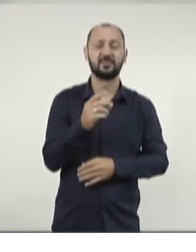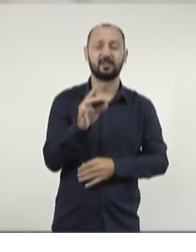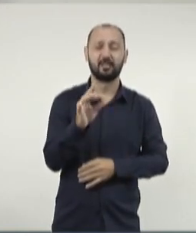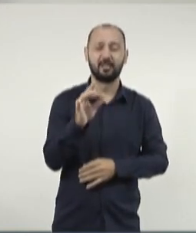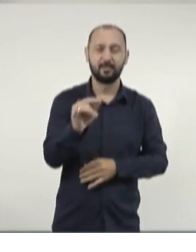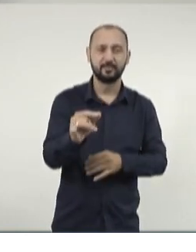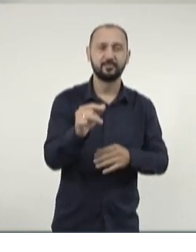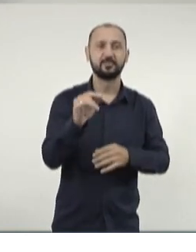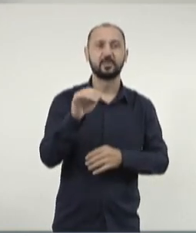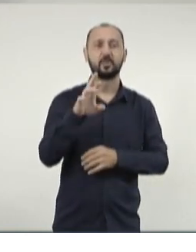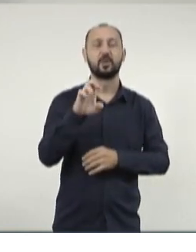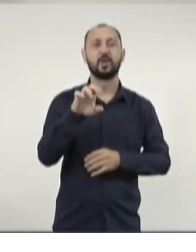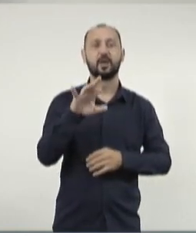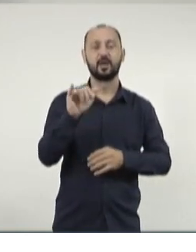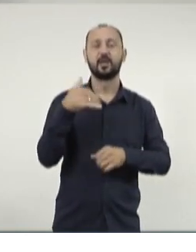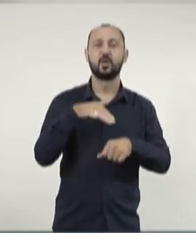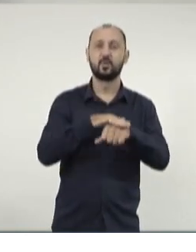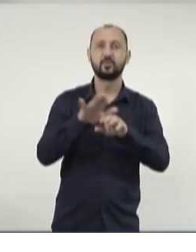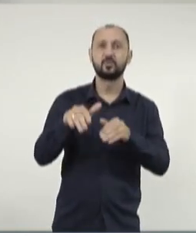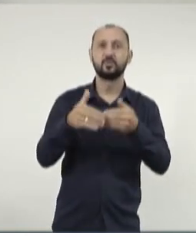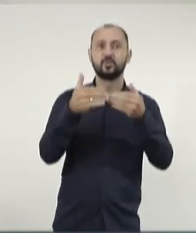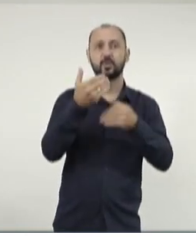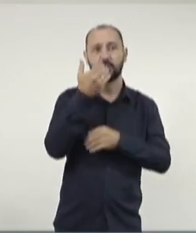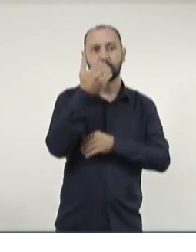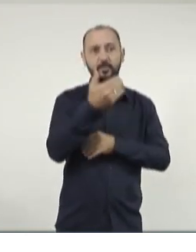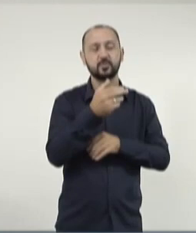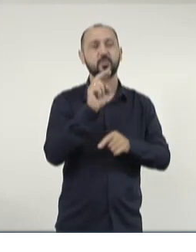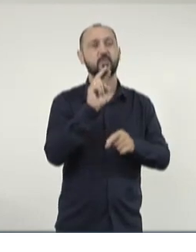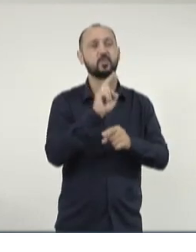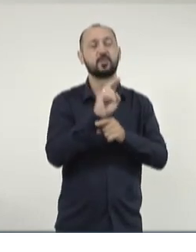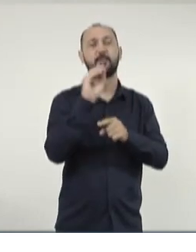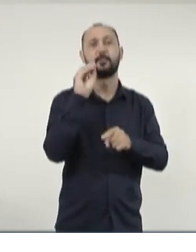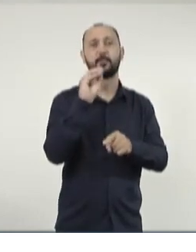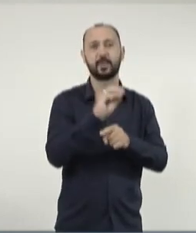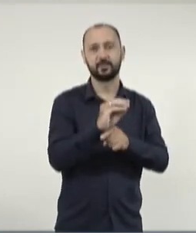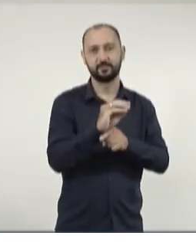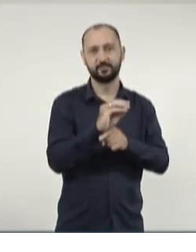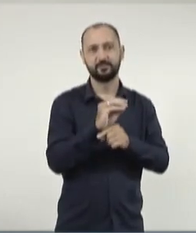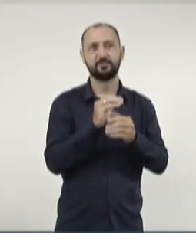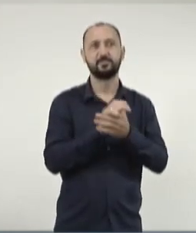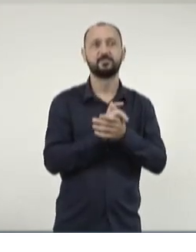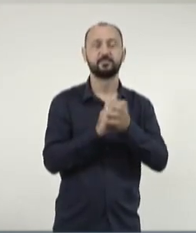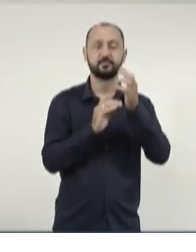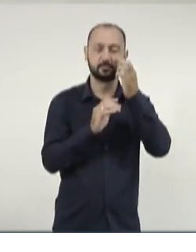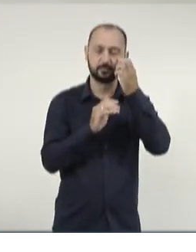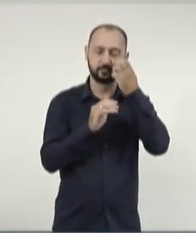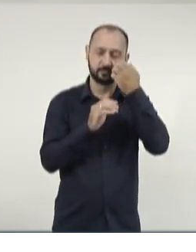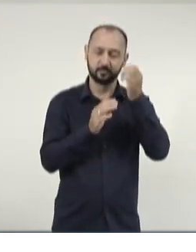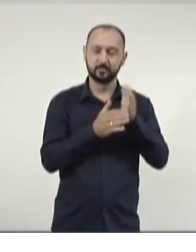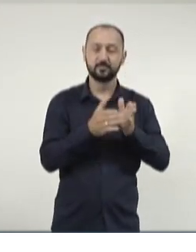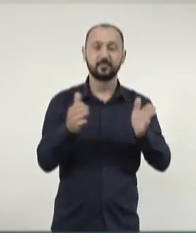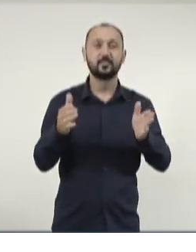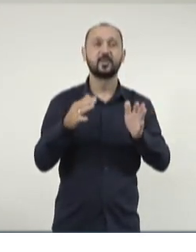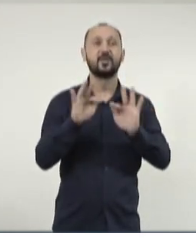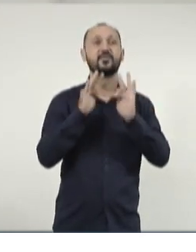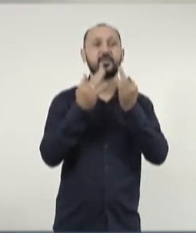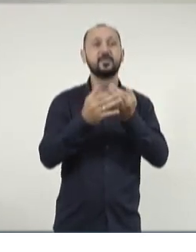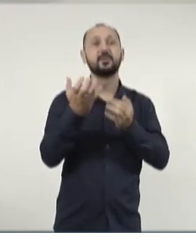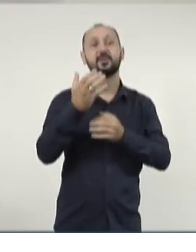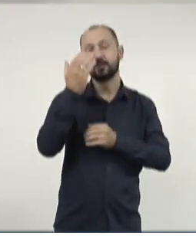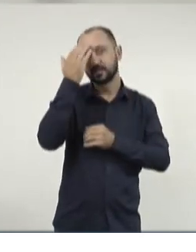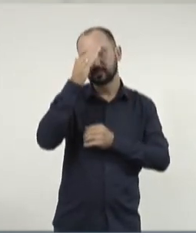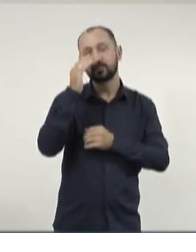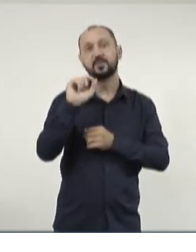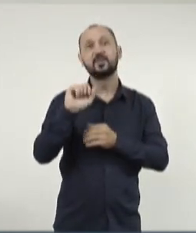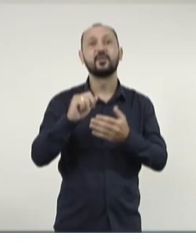E a doutora Érica conversou com a gente e solicitou cuidados paliativos. Nesse meio tempo, a minha família ainda queria entender o que